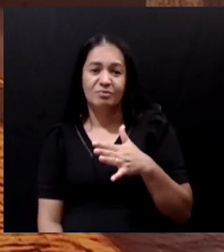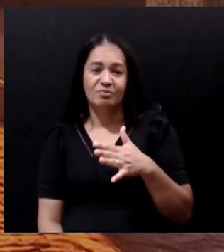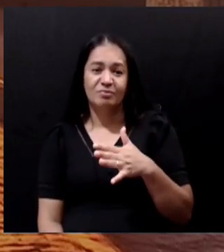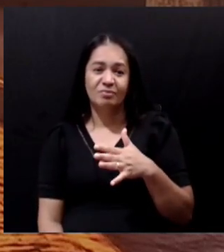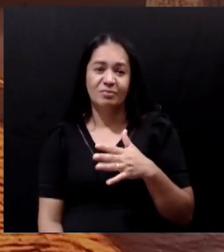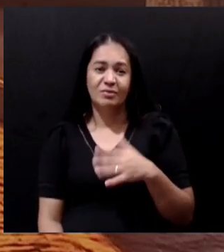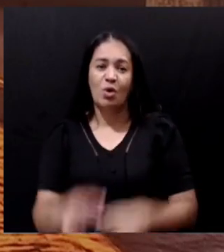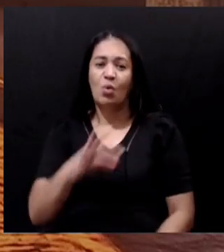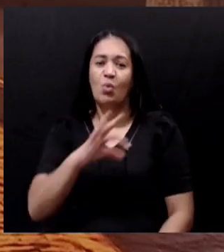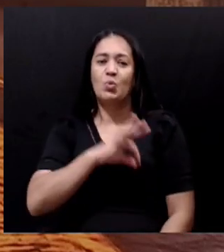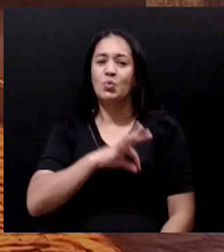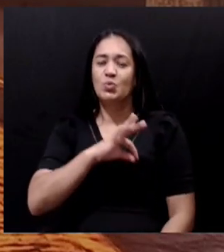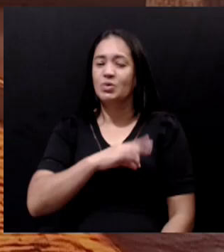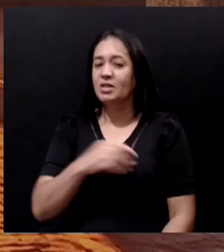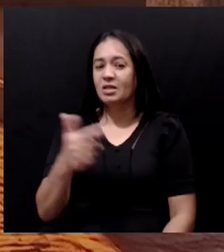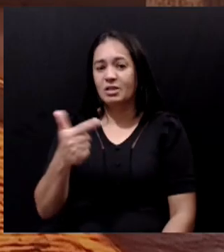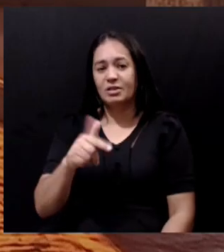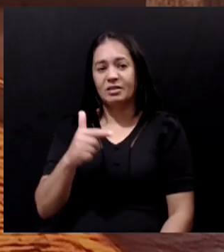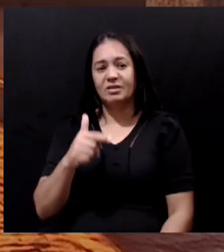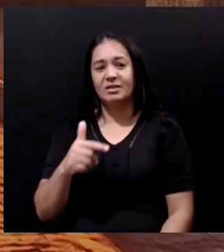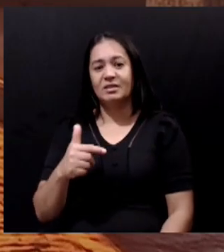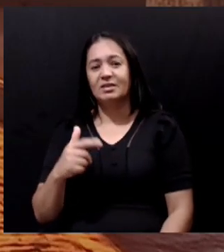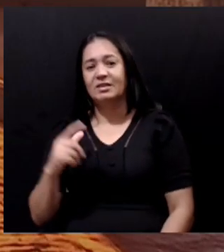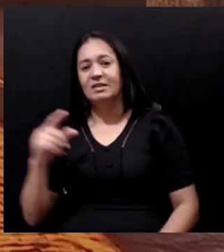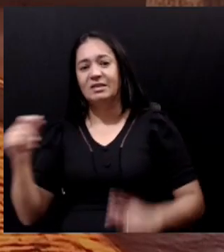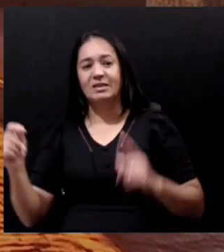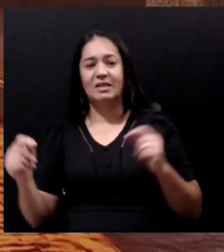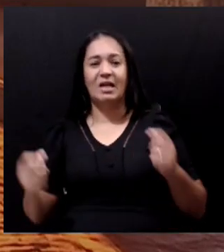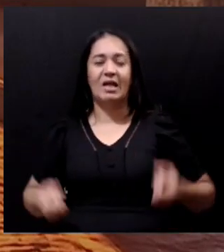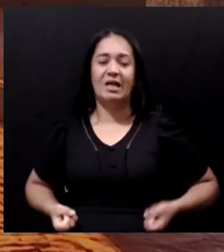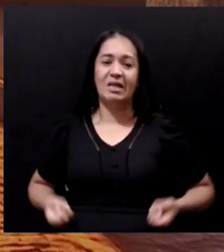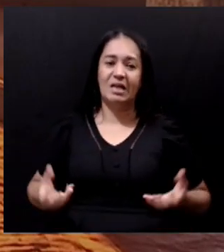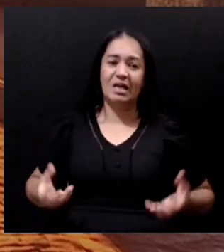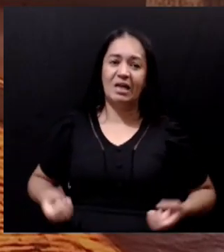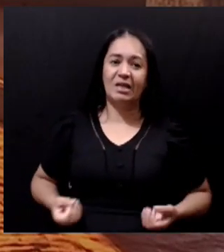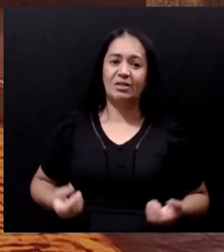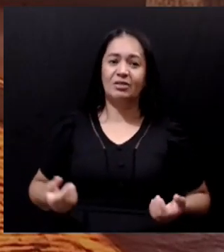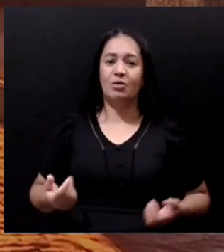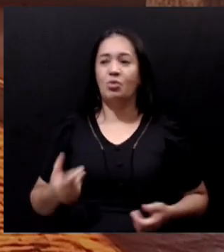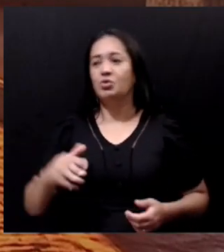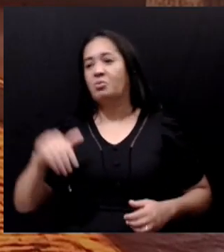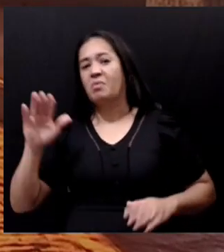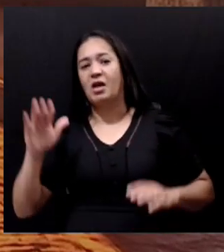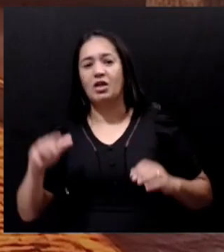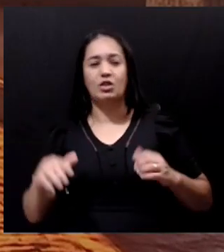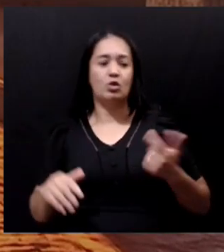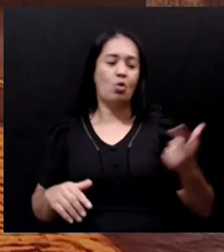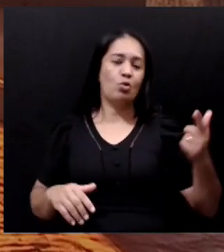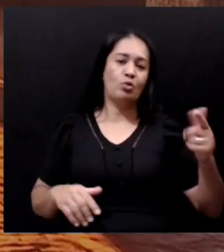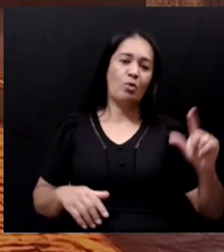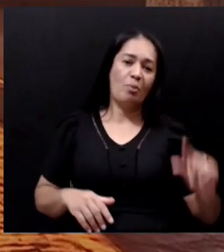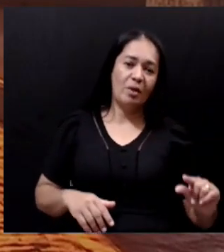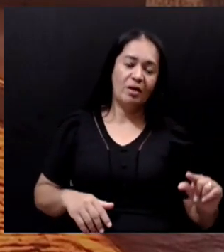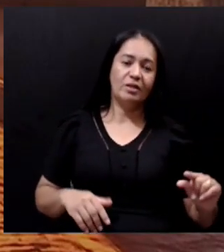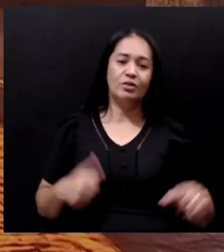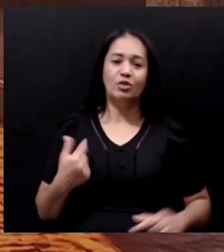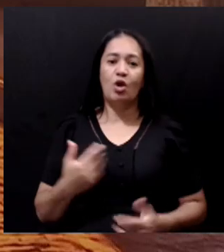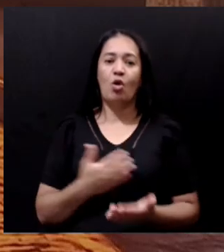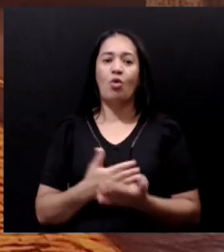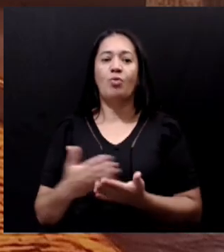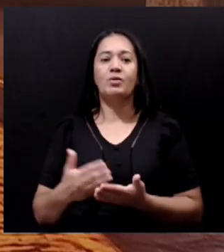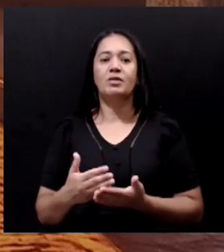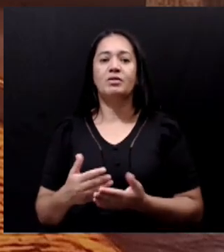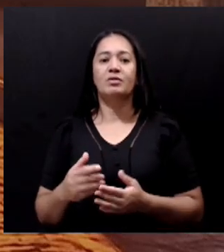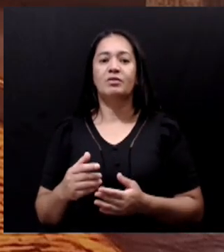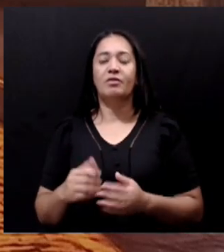gente sai, gasta o que quer, um gasta mais que o outro. Então a gente começou a fazer assim, ó, vamos